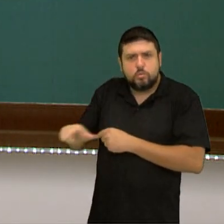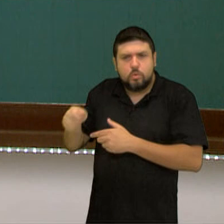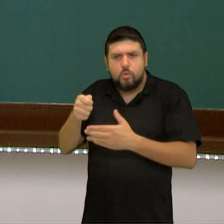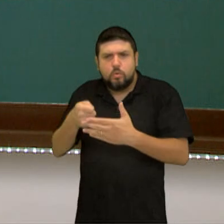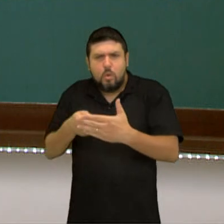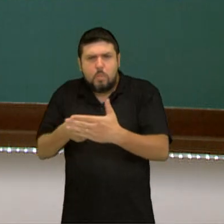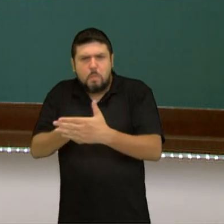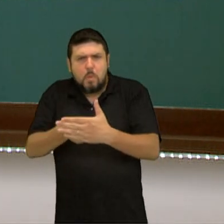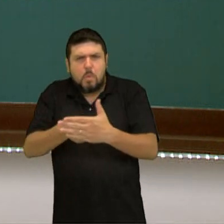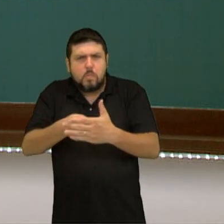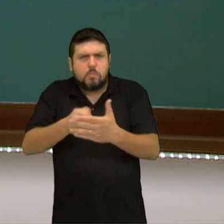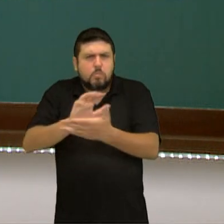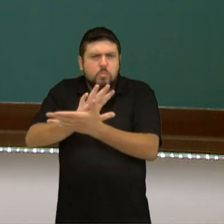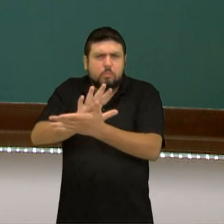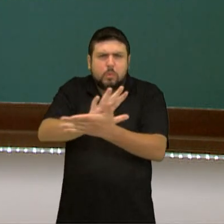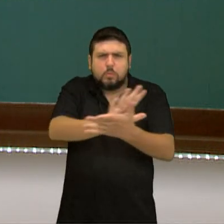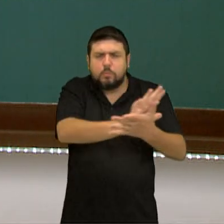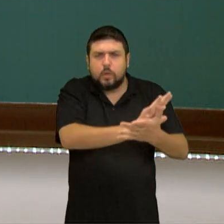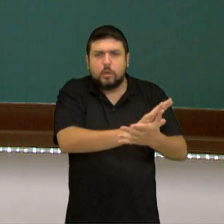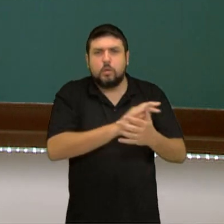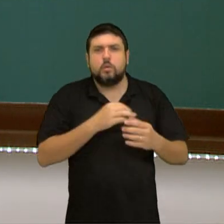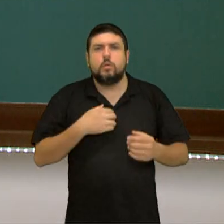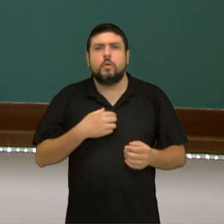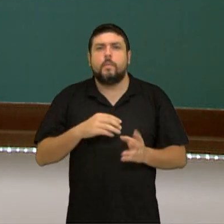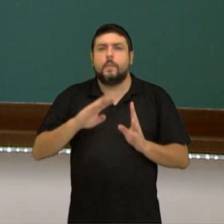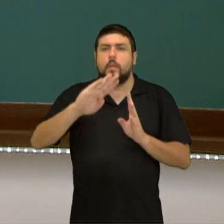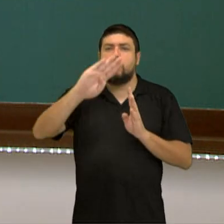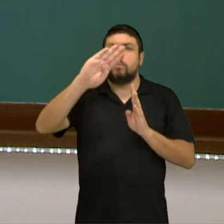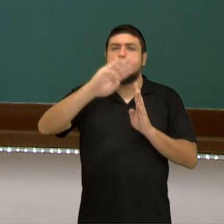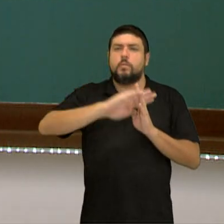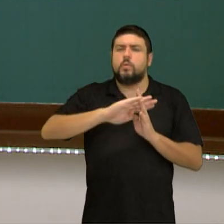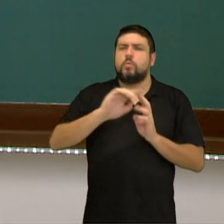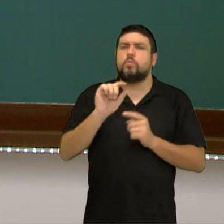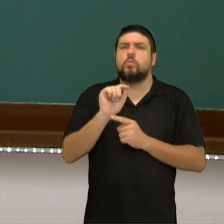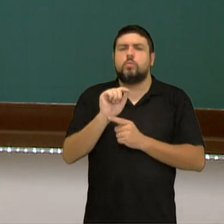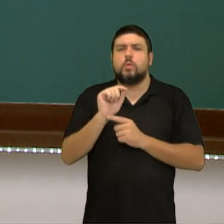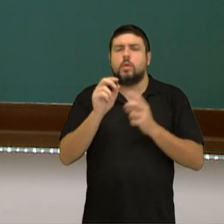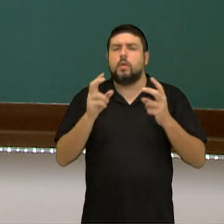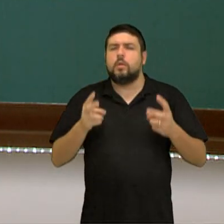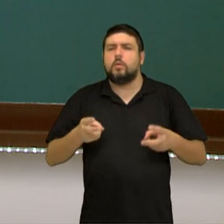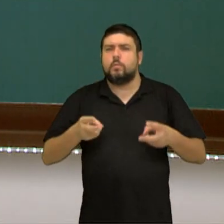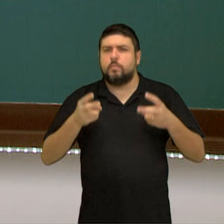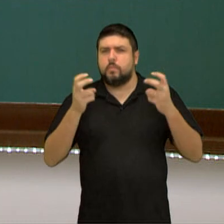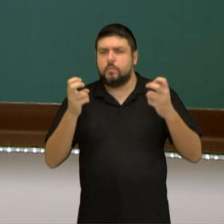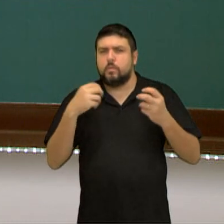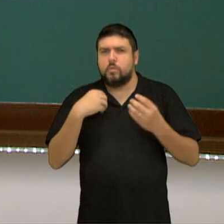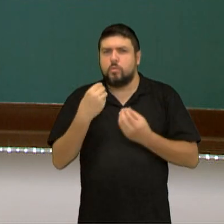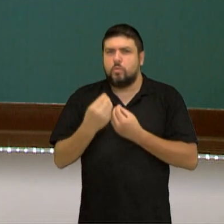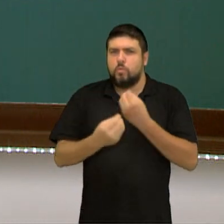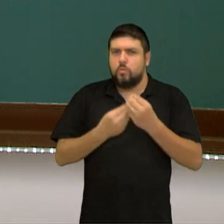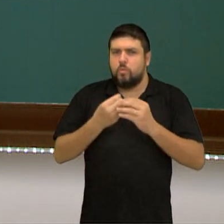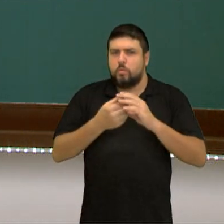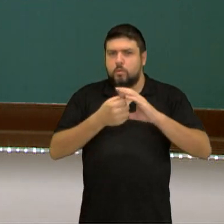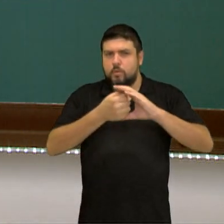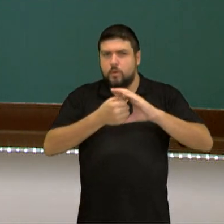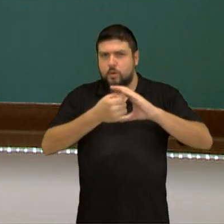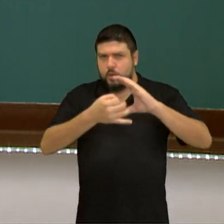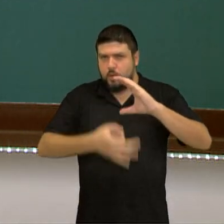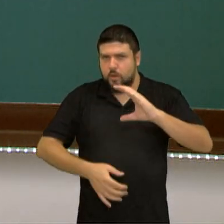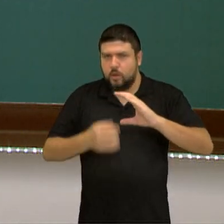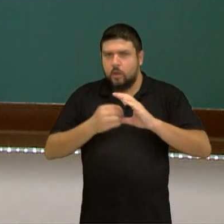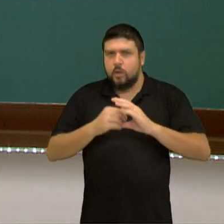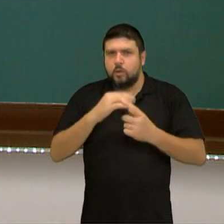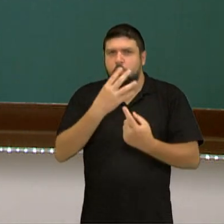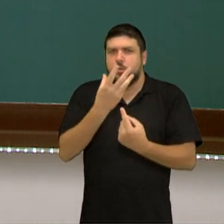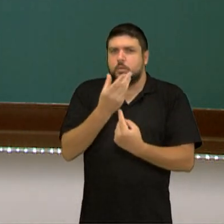ele é esse período de contraste, bem e mal, a iluminação que a gente busca dentro da característica do barroco